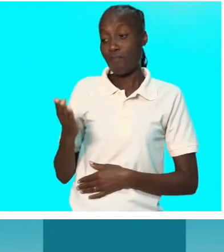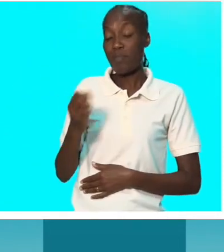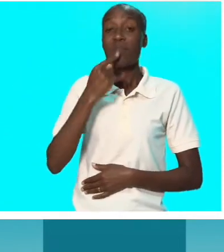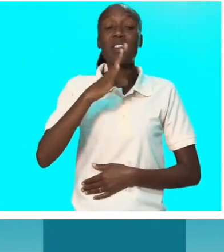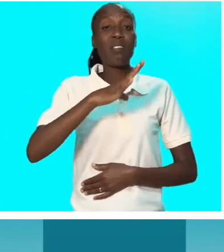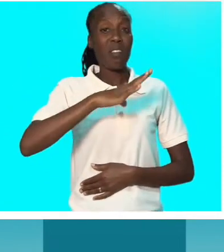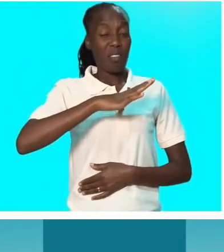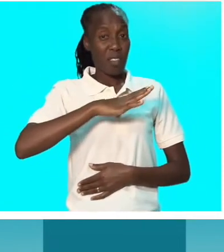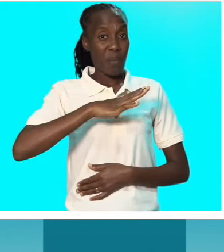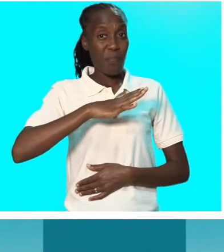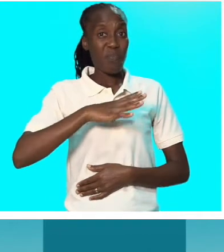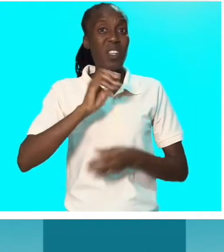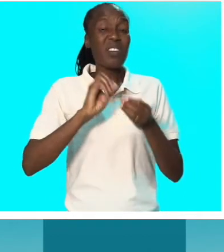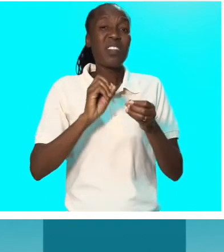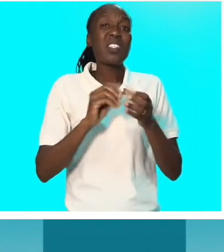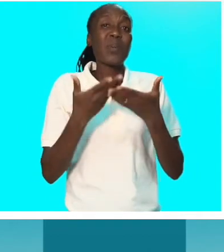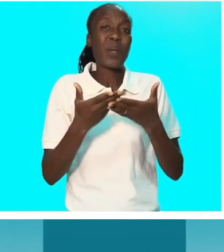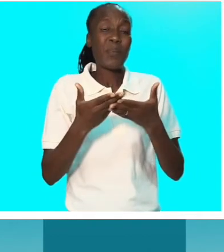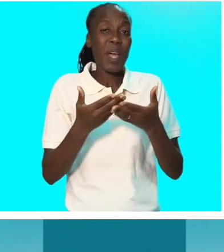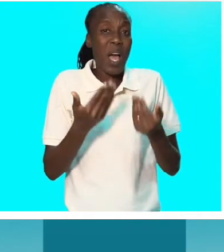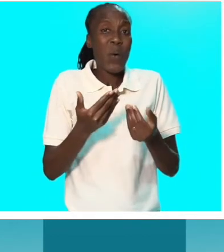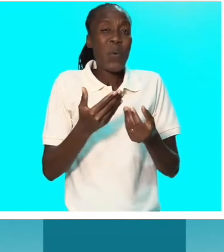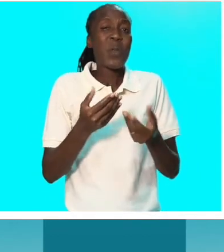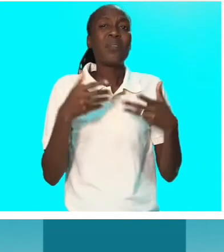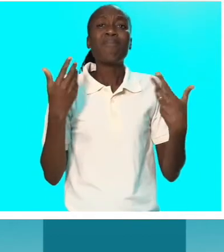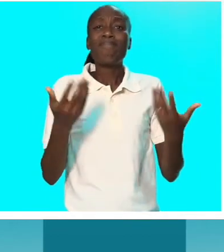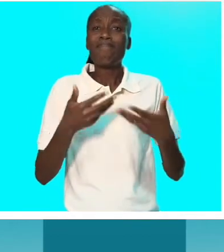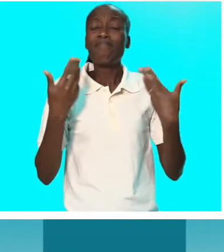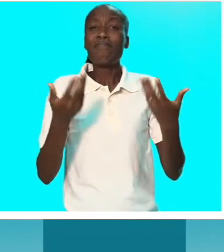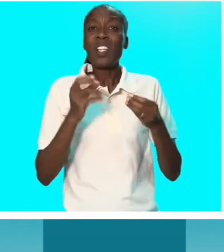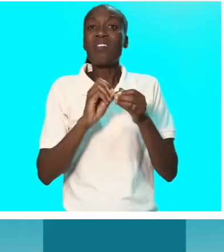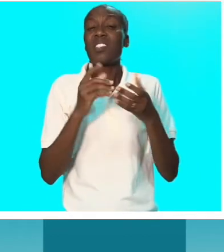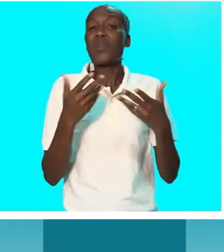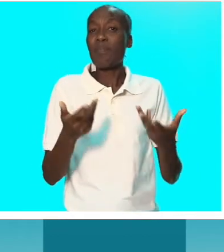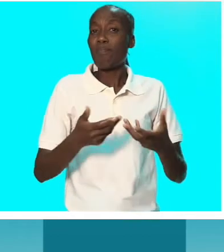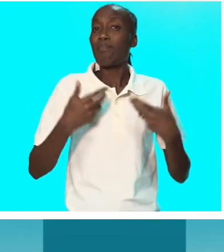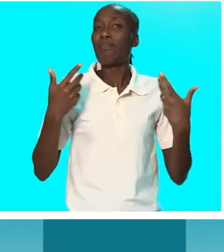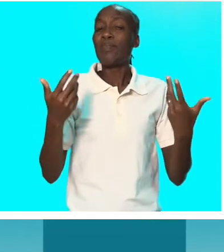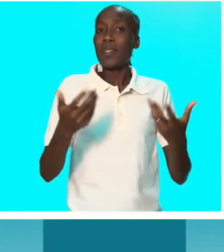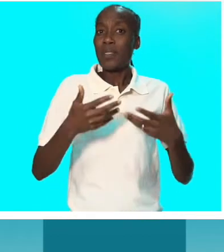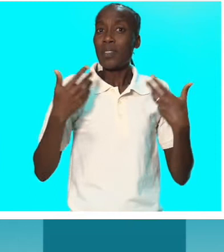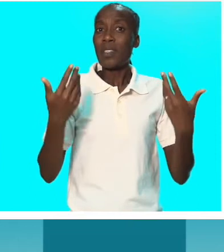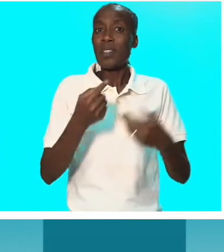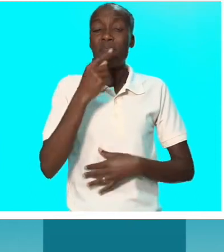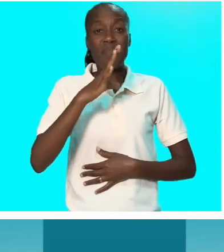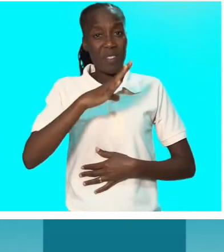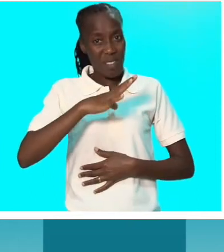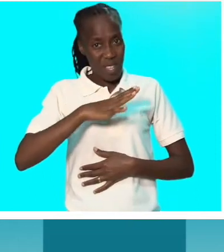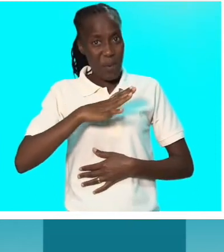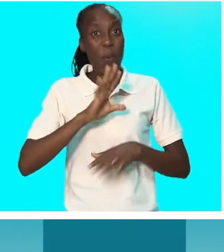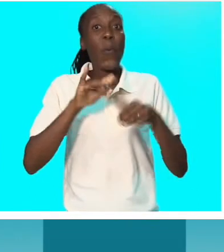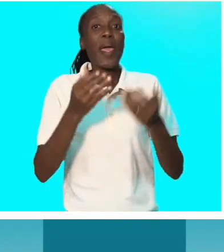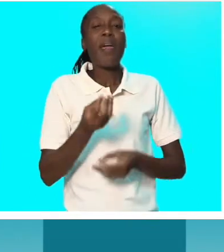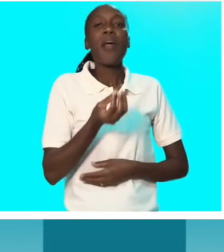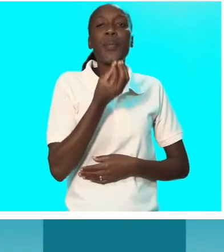medidas que eu tenho estado a tomar, em princípio, aquilo que diz